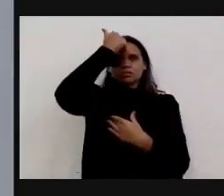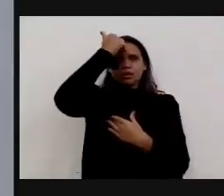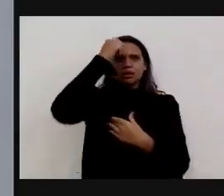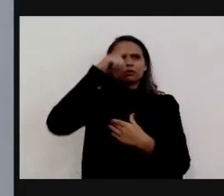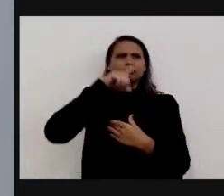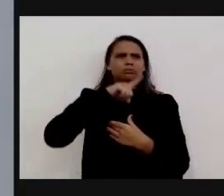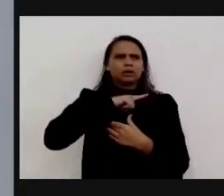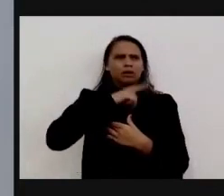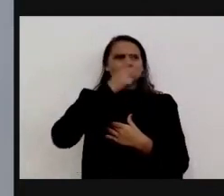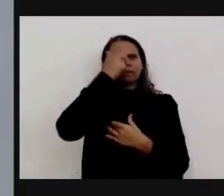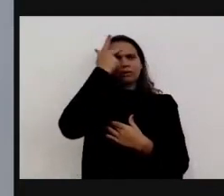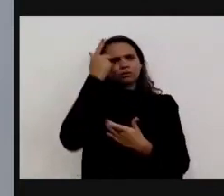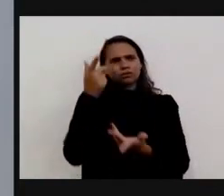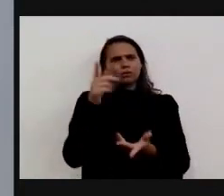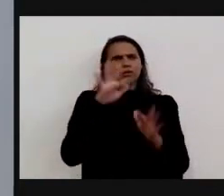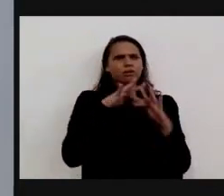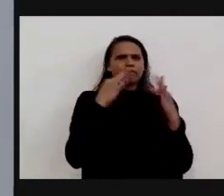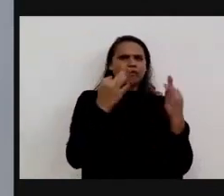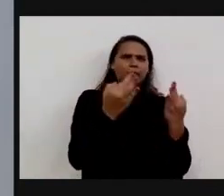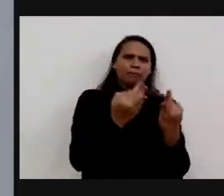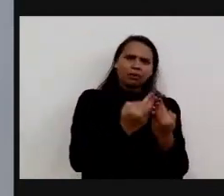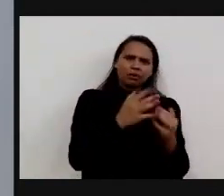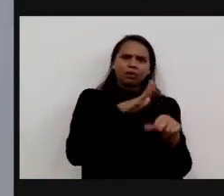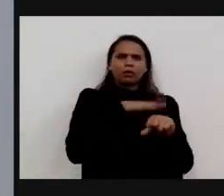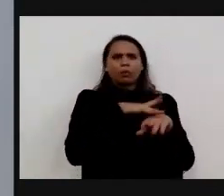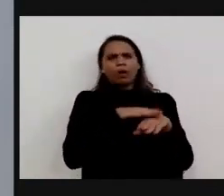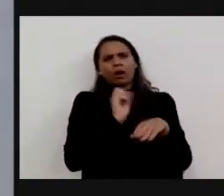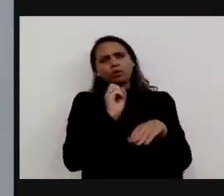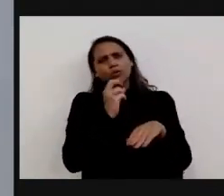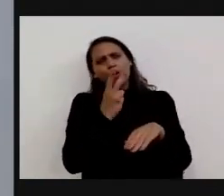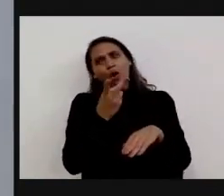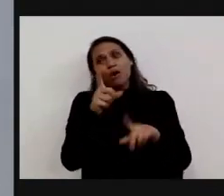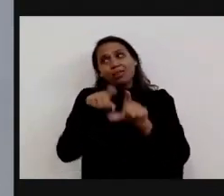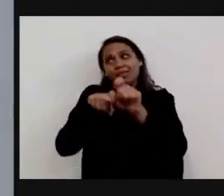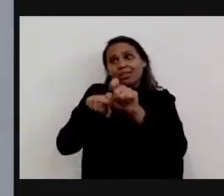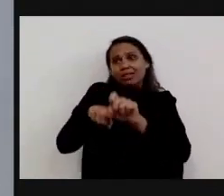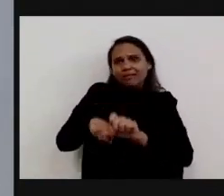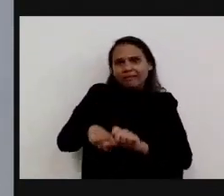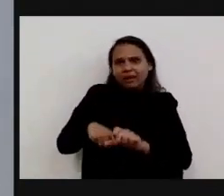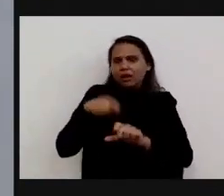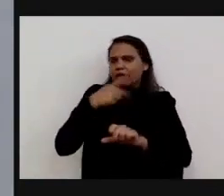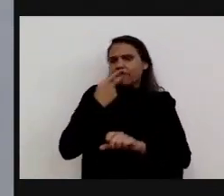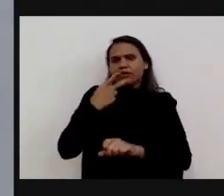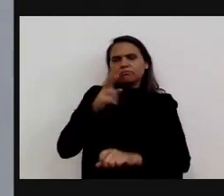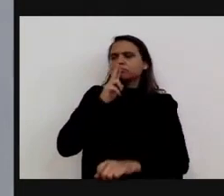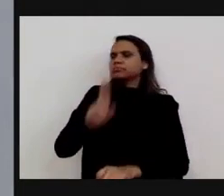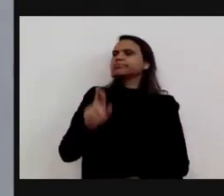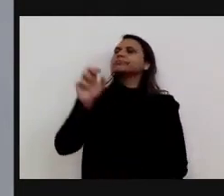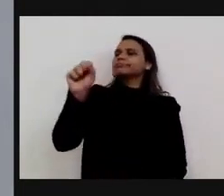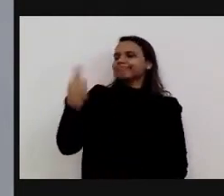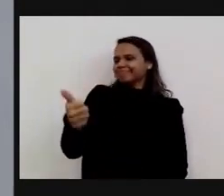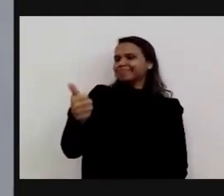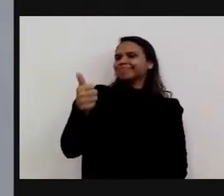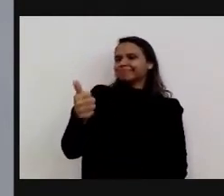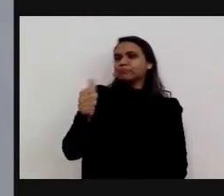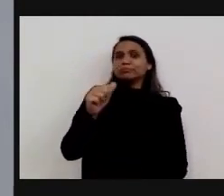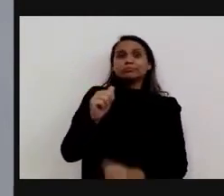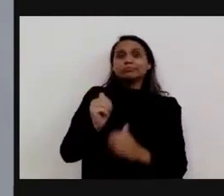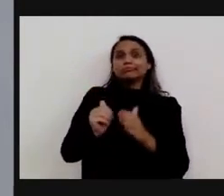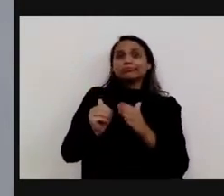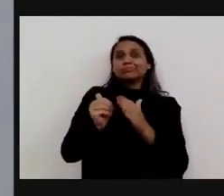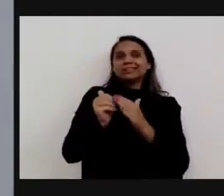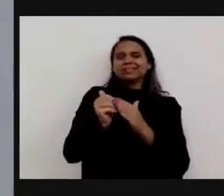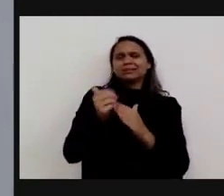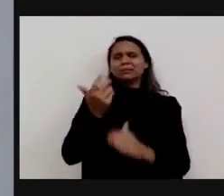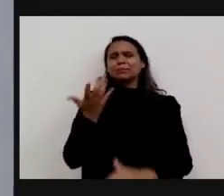doente Tá com a obra lá acabar sem acabar devendo e ela vai te responder tudo bem no máximo ela vai falar